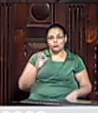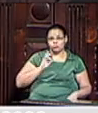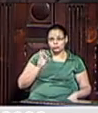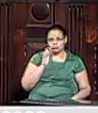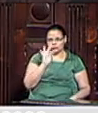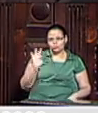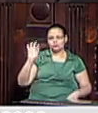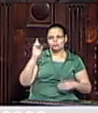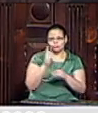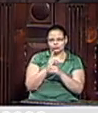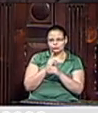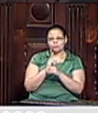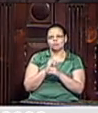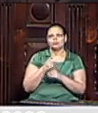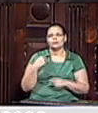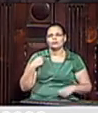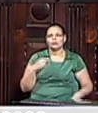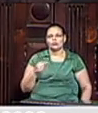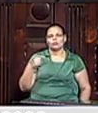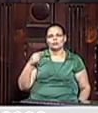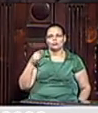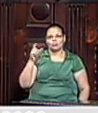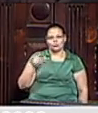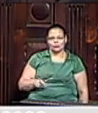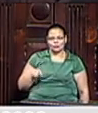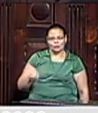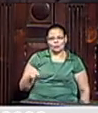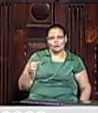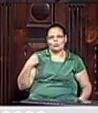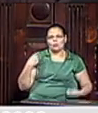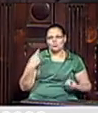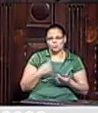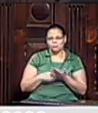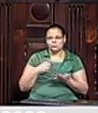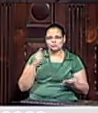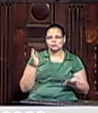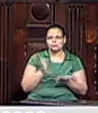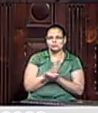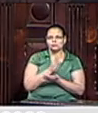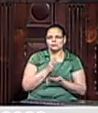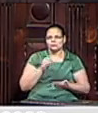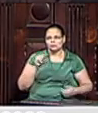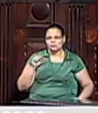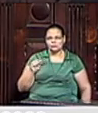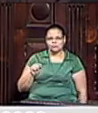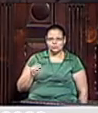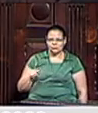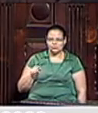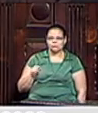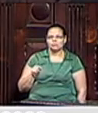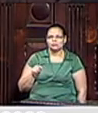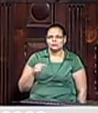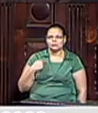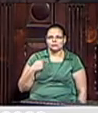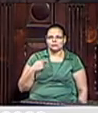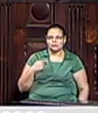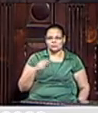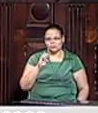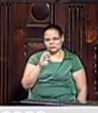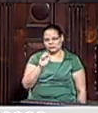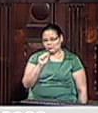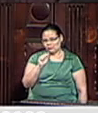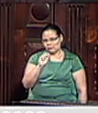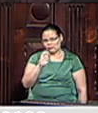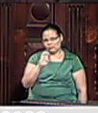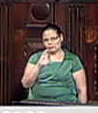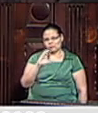Federal. O golpista, chorão, presidente do PSDB até poucas horas atrás, Aécio